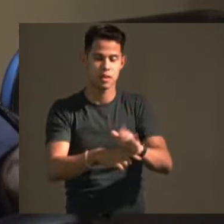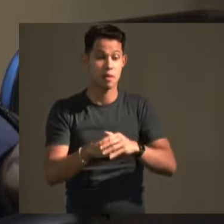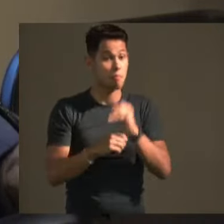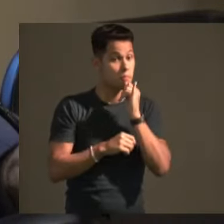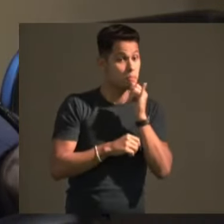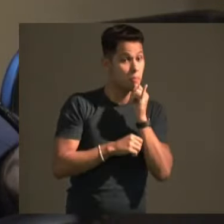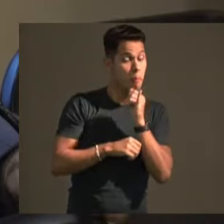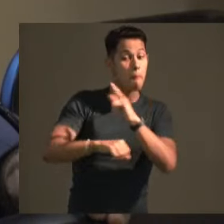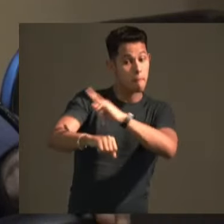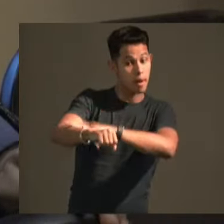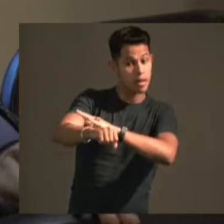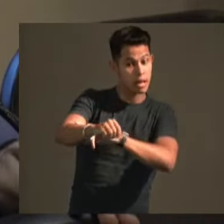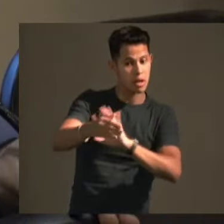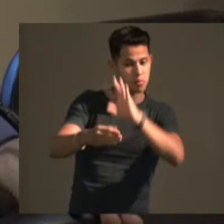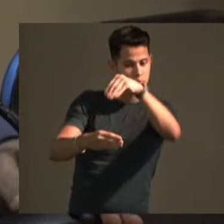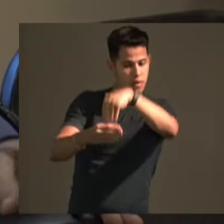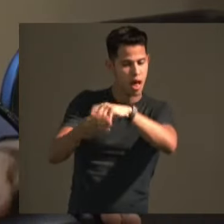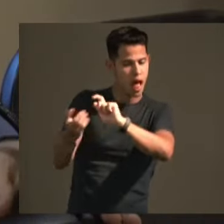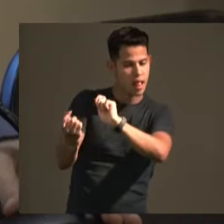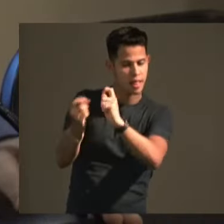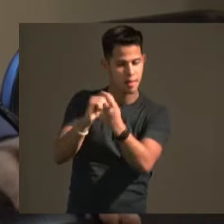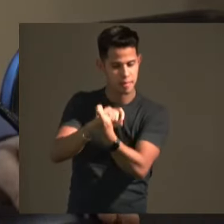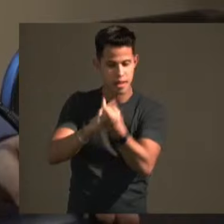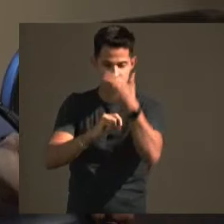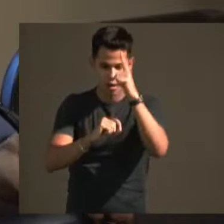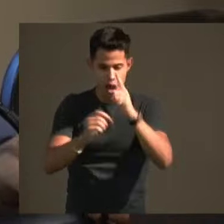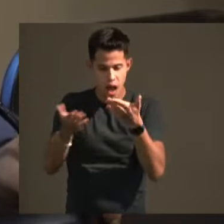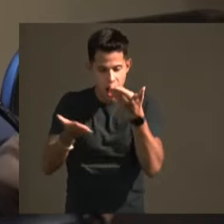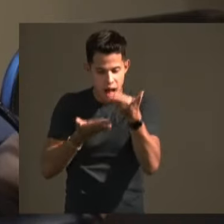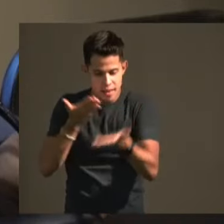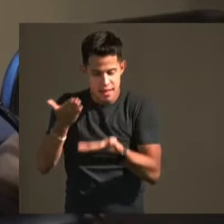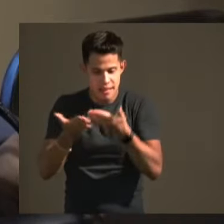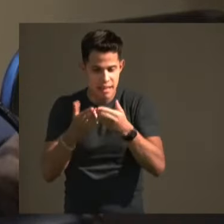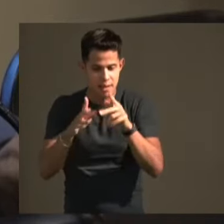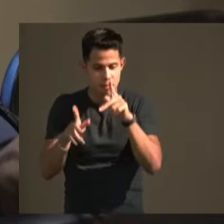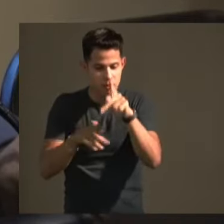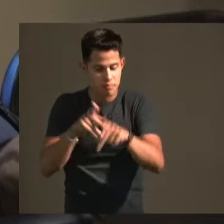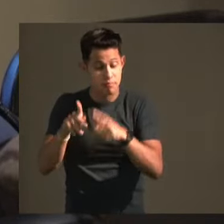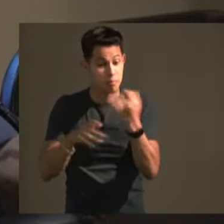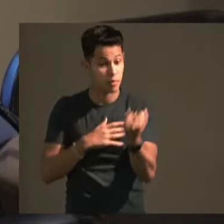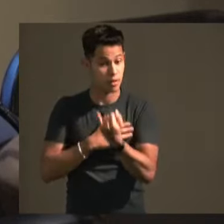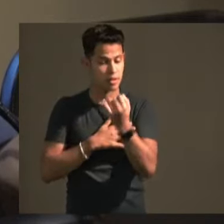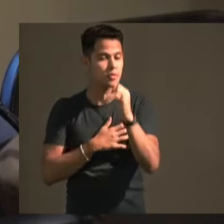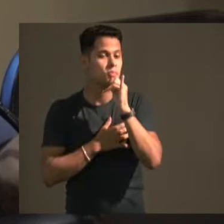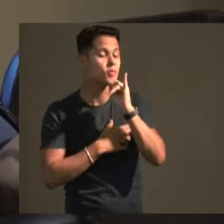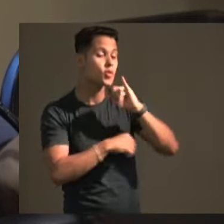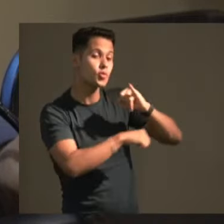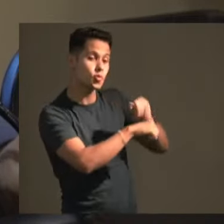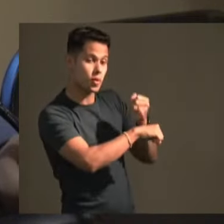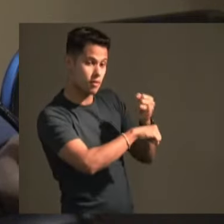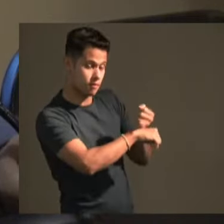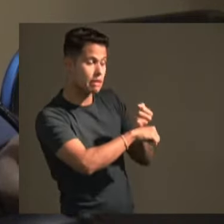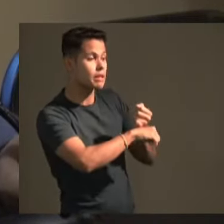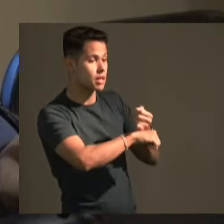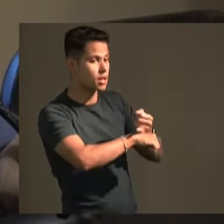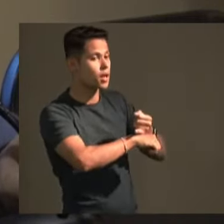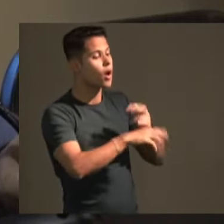banheiro para atender essa população. Tu traz aqui um exemplo de Joinville que tem na rodoviária e no